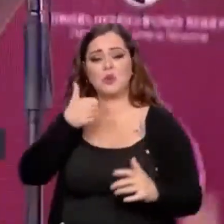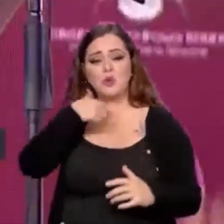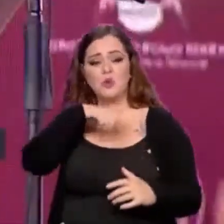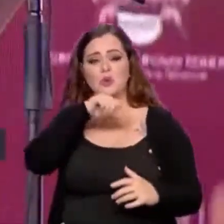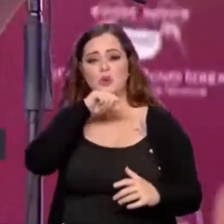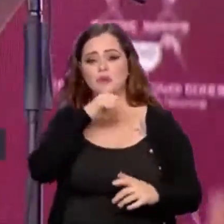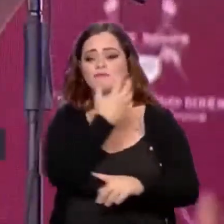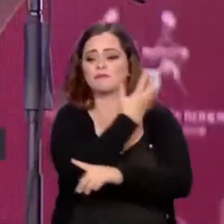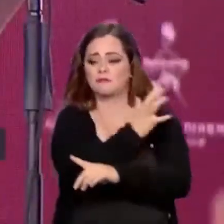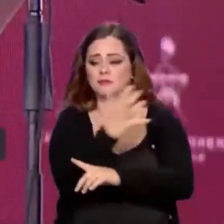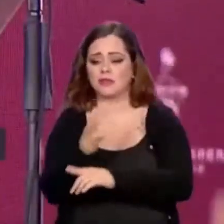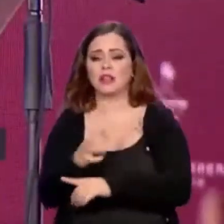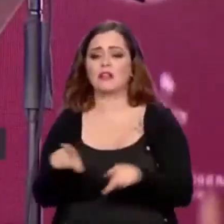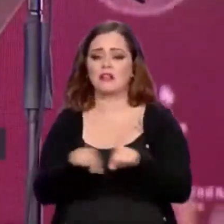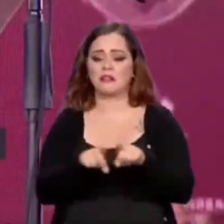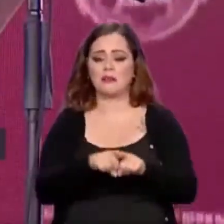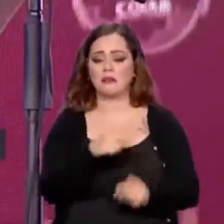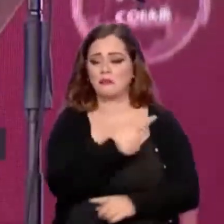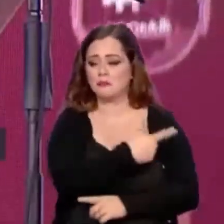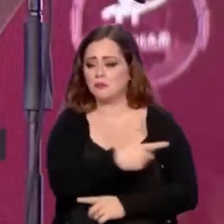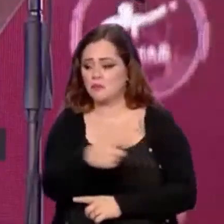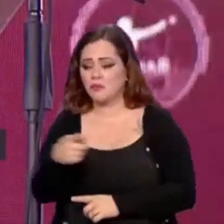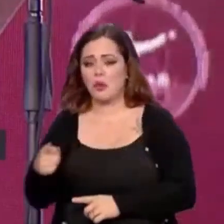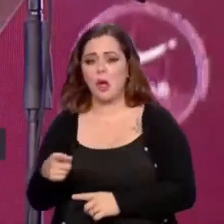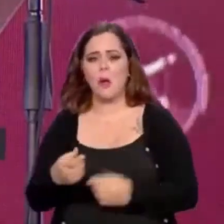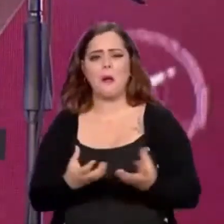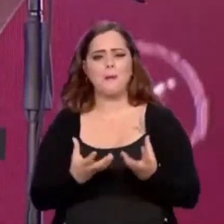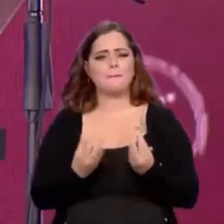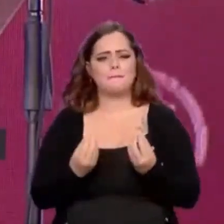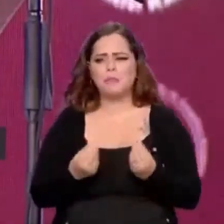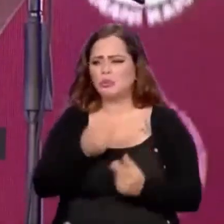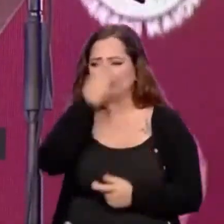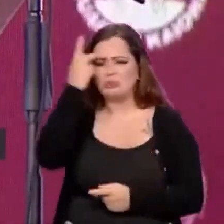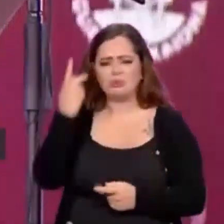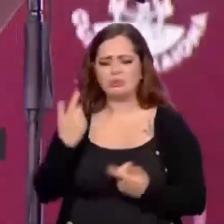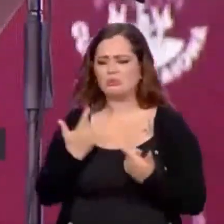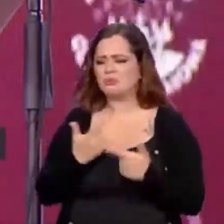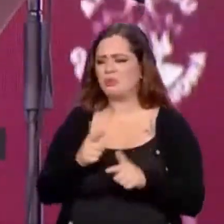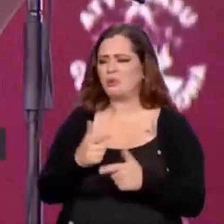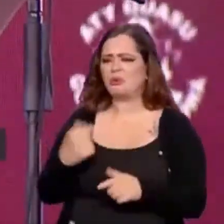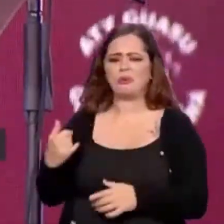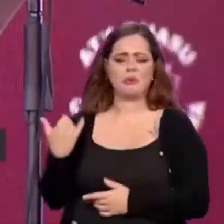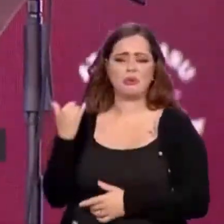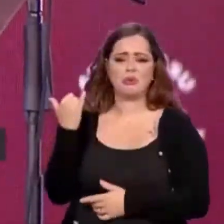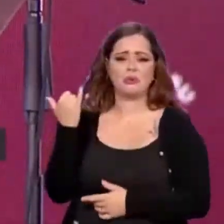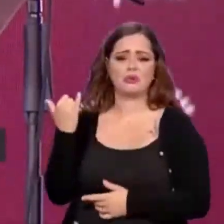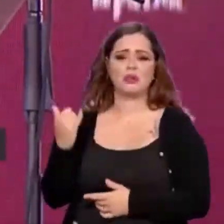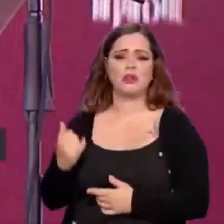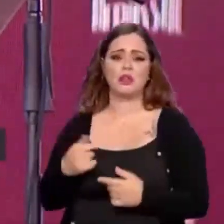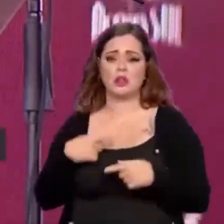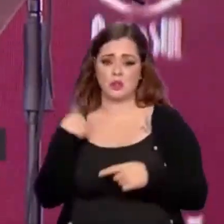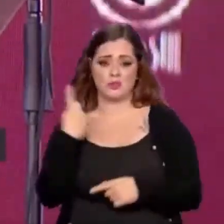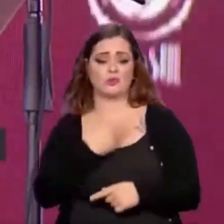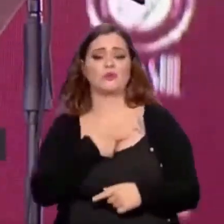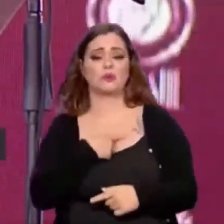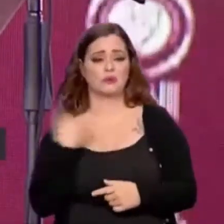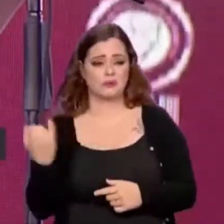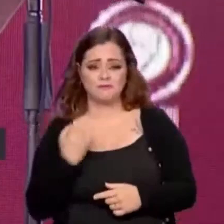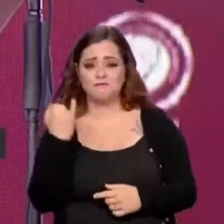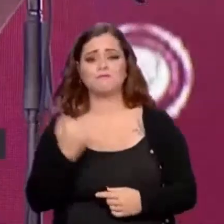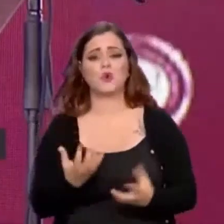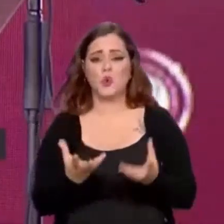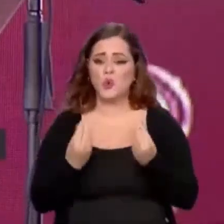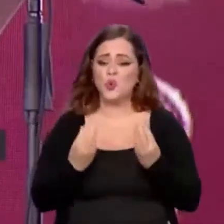vocês. E muita gente não se importa com isso. Nós nos importamos